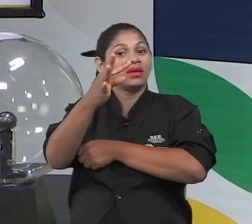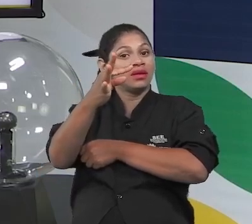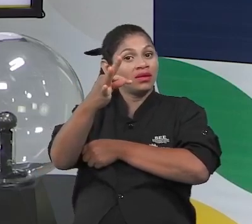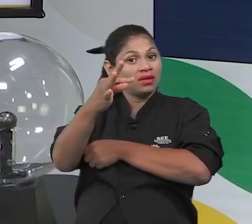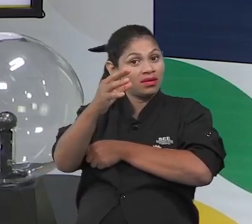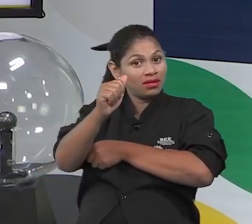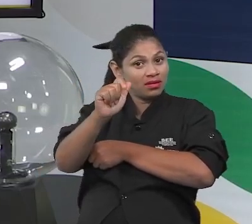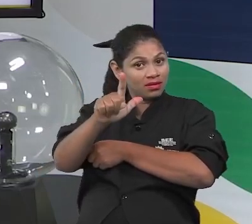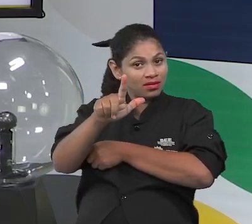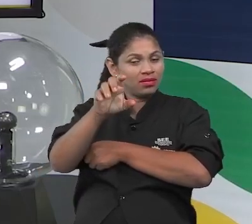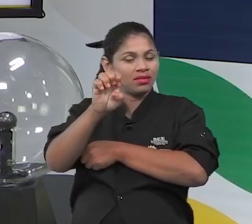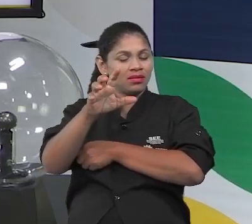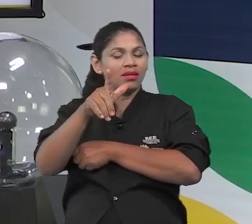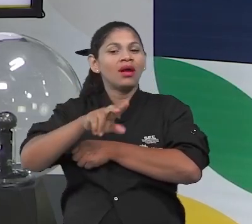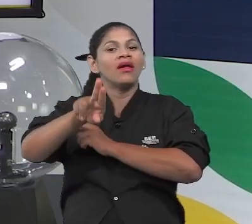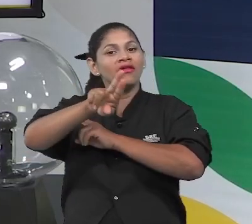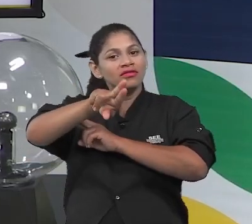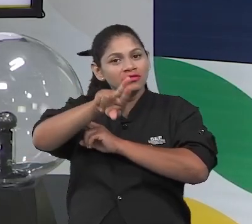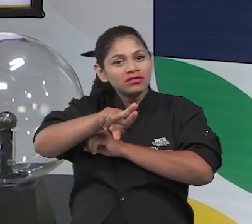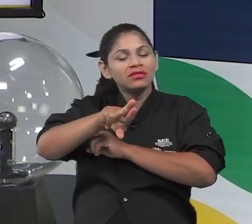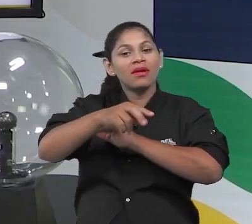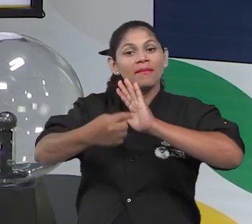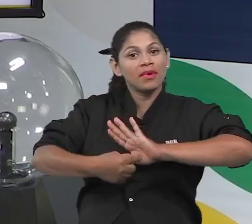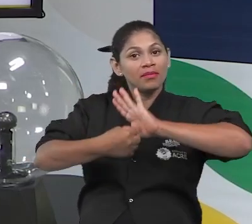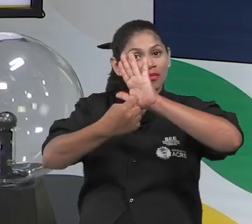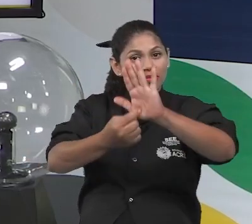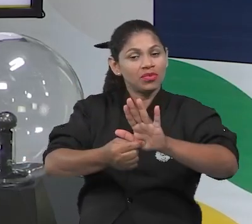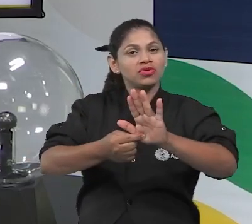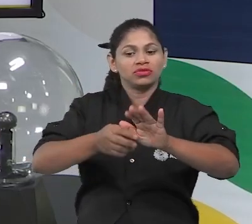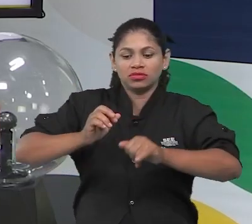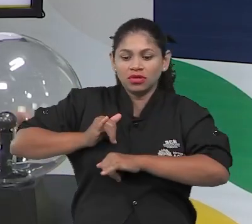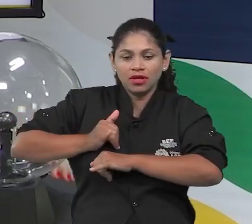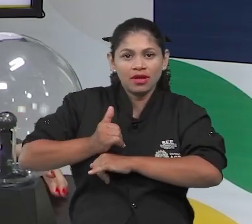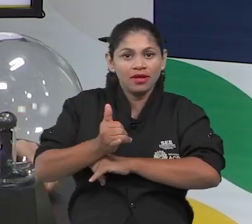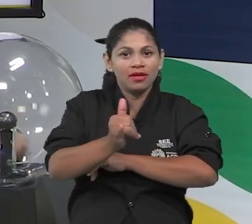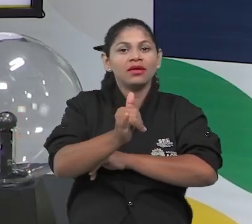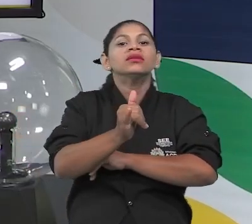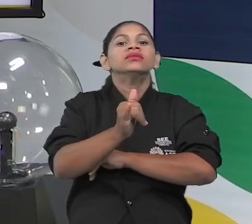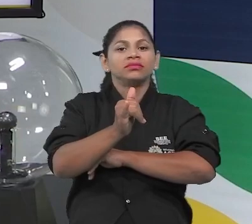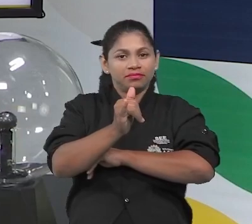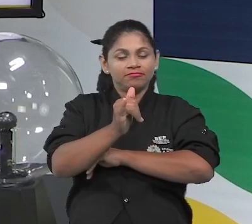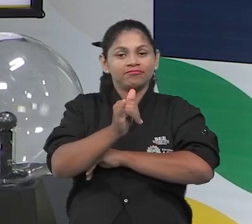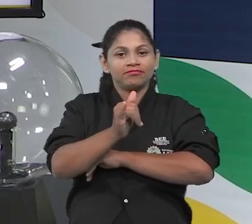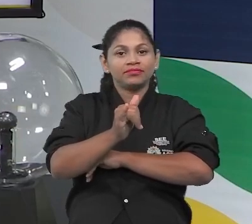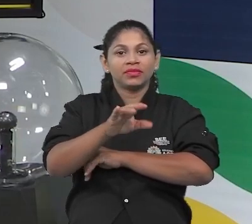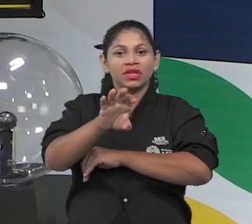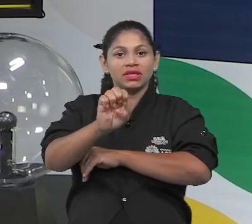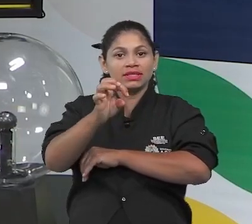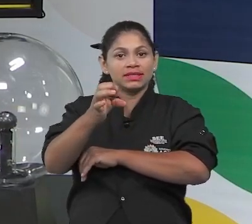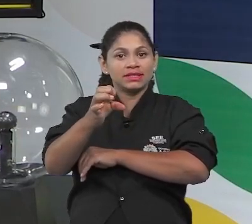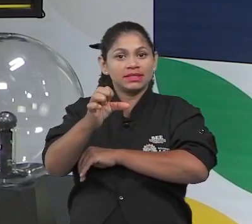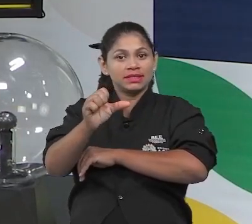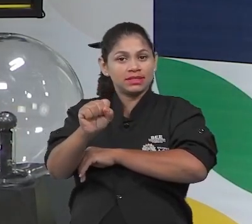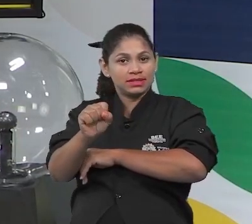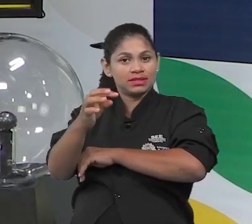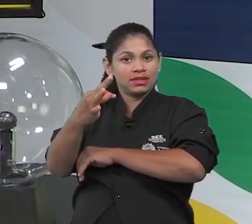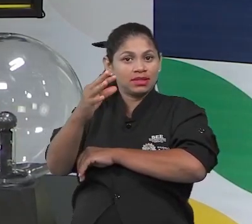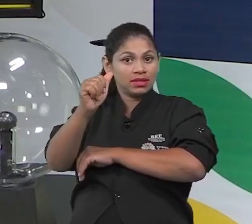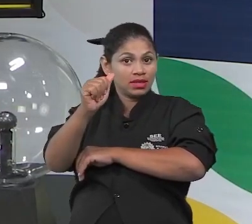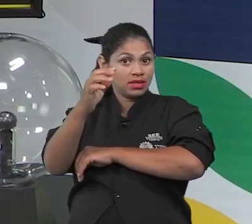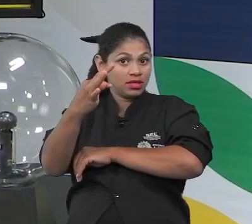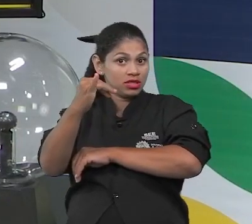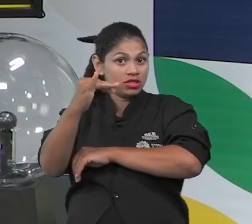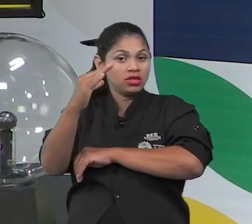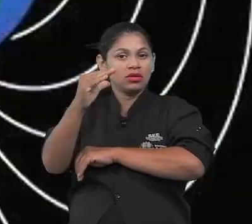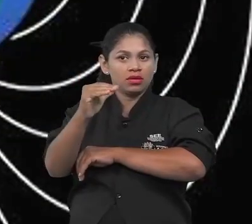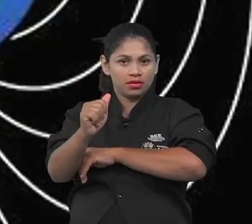fez ali naquele período, né, para demonstrar essa energia eletrostática. Depois de alguns anos, a gente